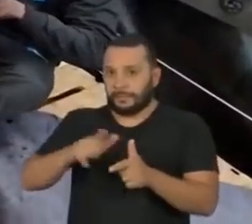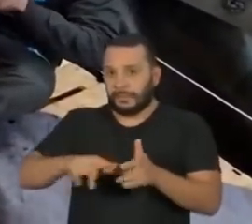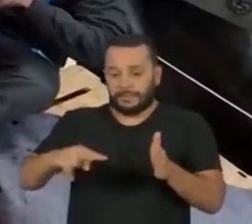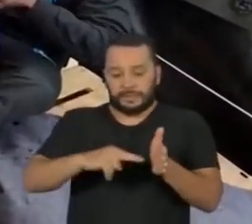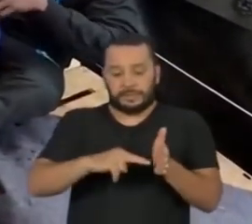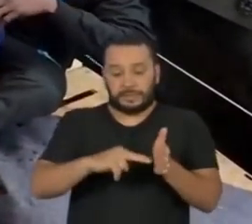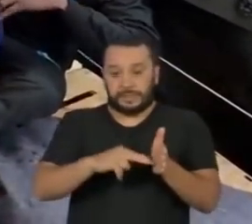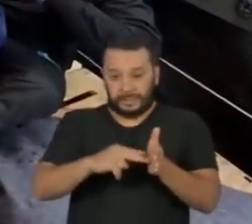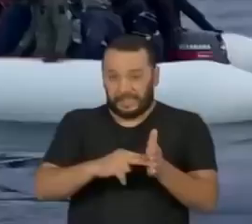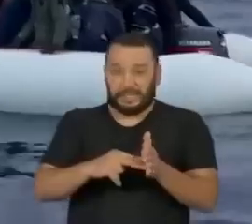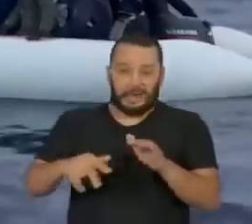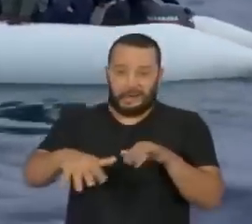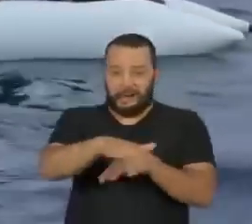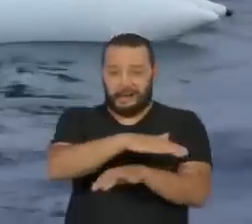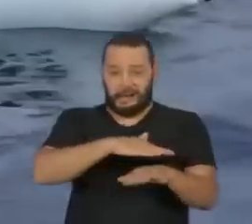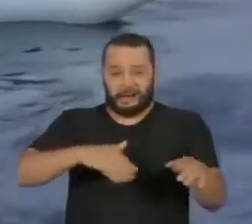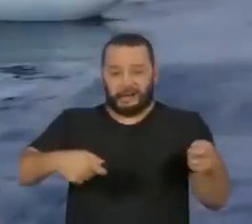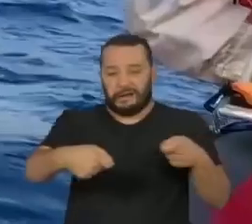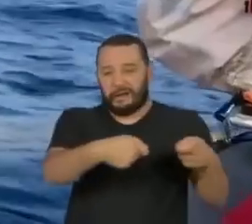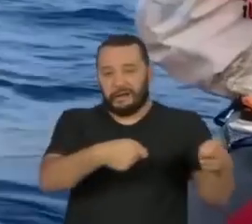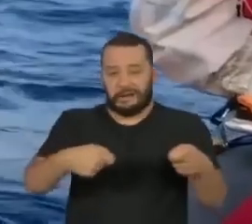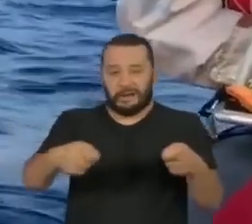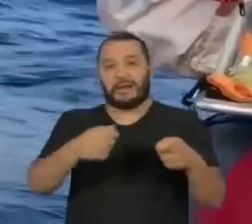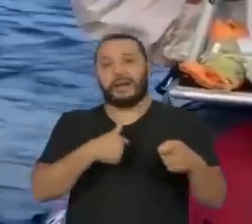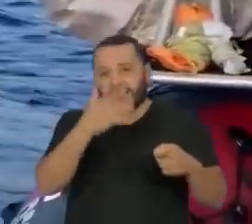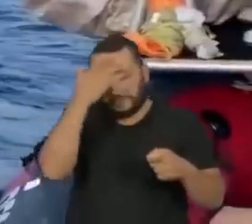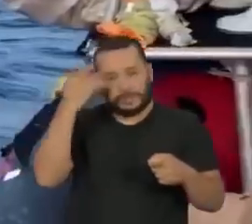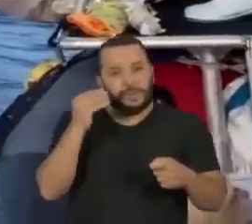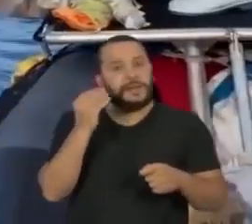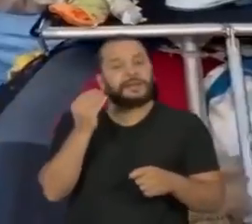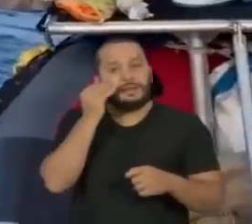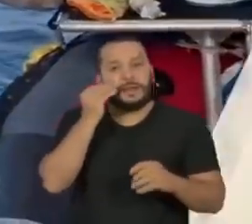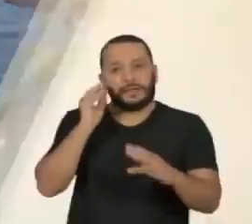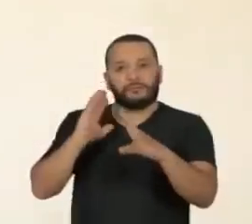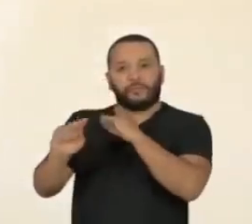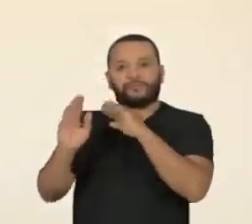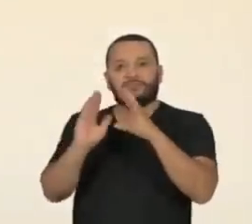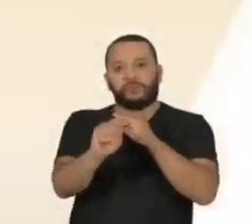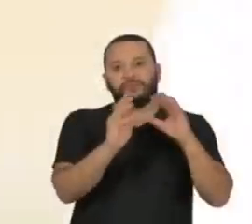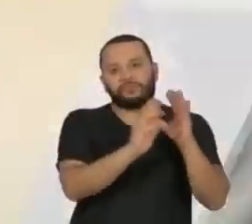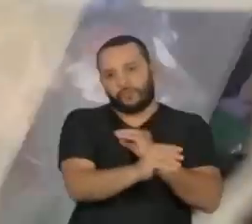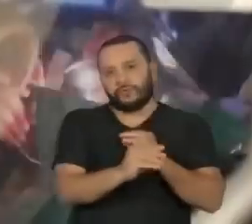tentam deixar o país aumentou sensivelmente nos últimos meses.